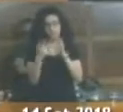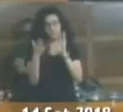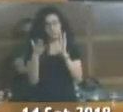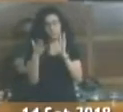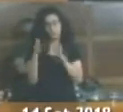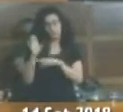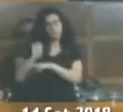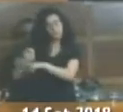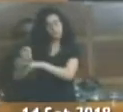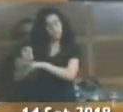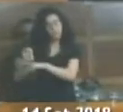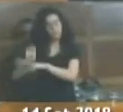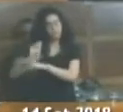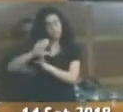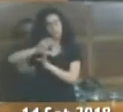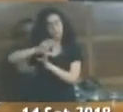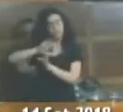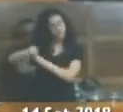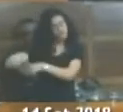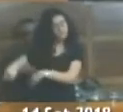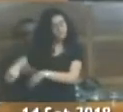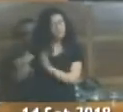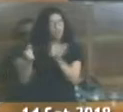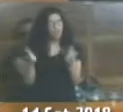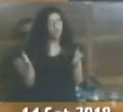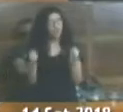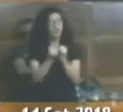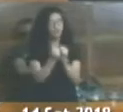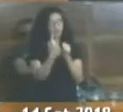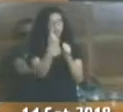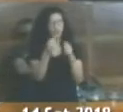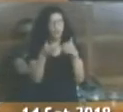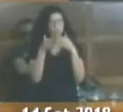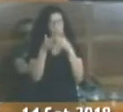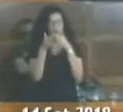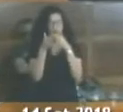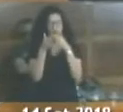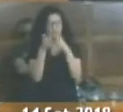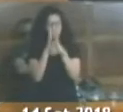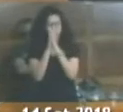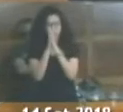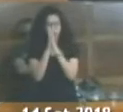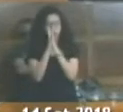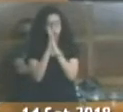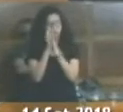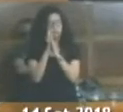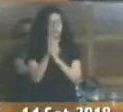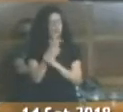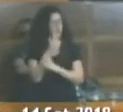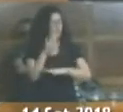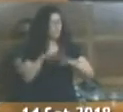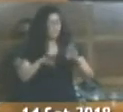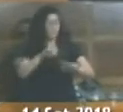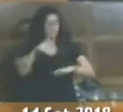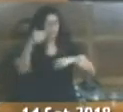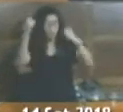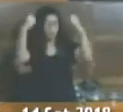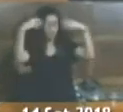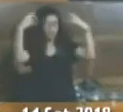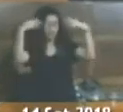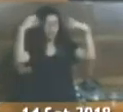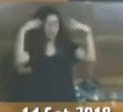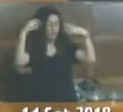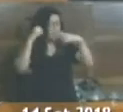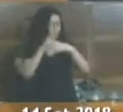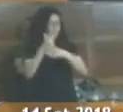o do Estado foi retirado e está todo mundo junto, e o barco está apertado, E tem vezes que, quando chove, não dá